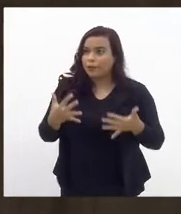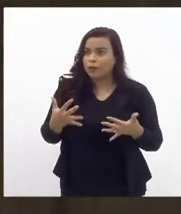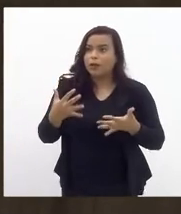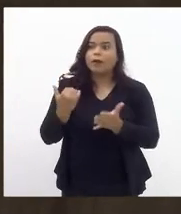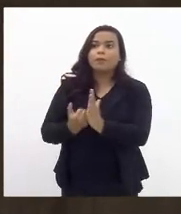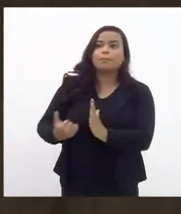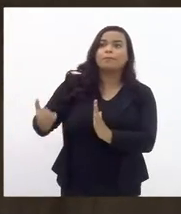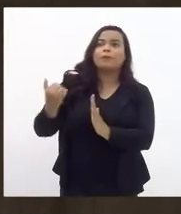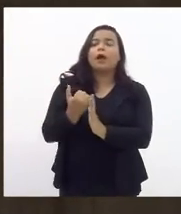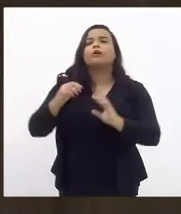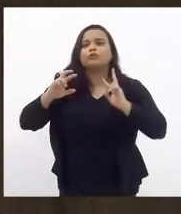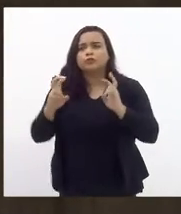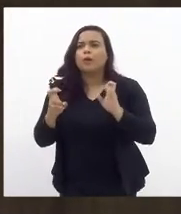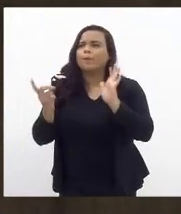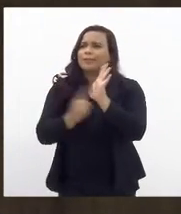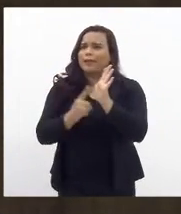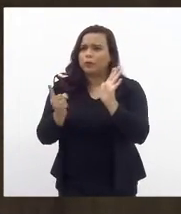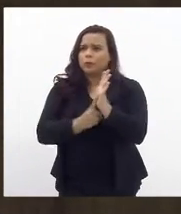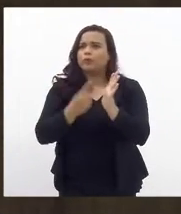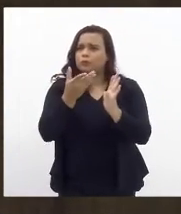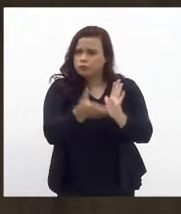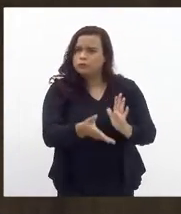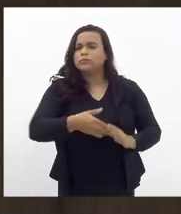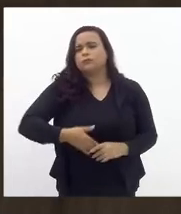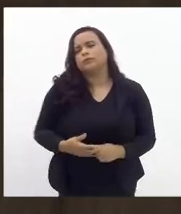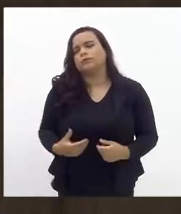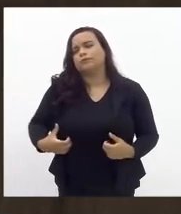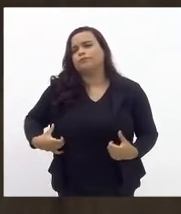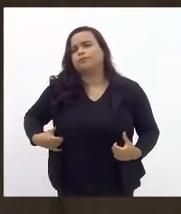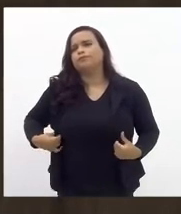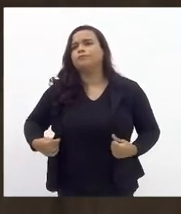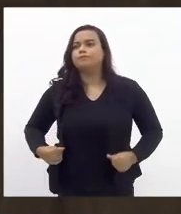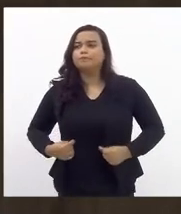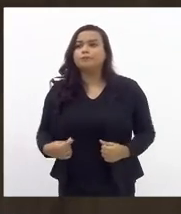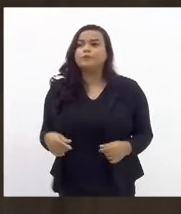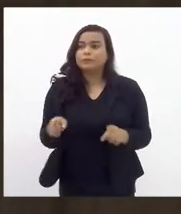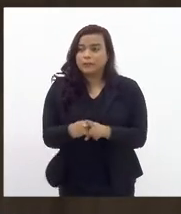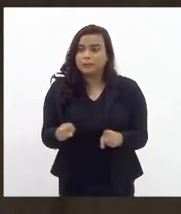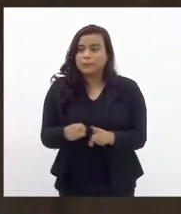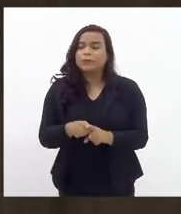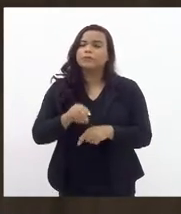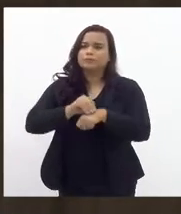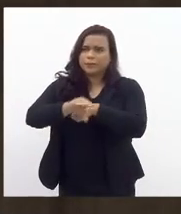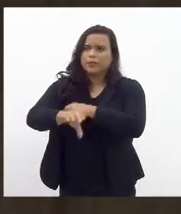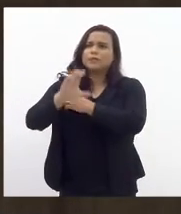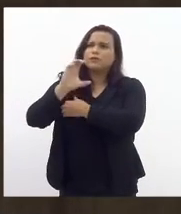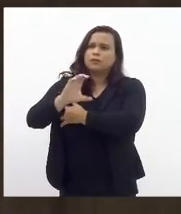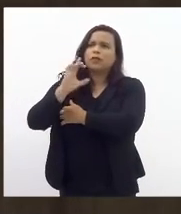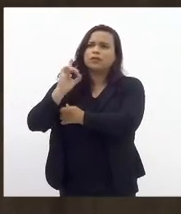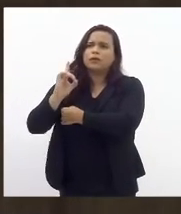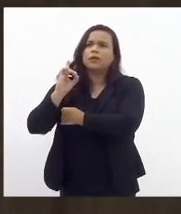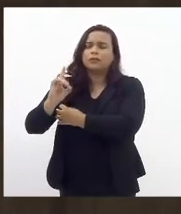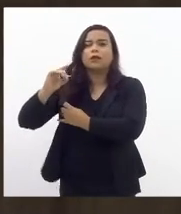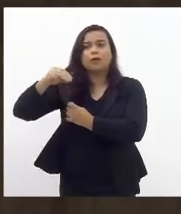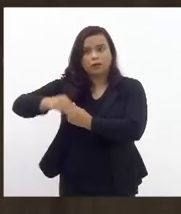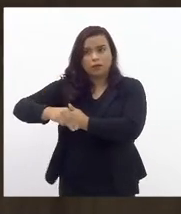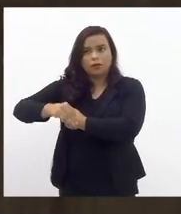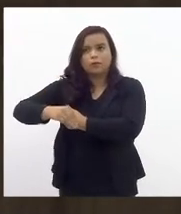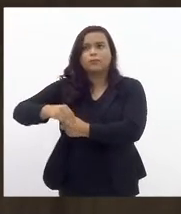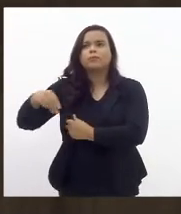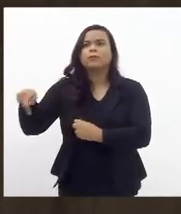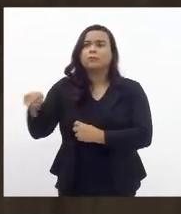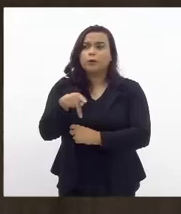necessários sobre a denúncia recebida. Reiteramos que essa CDDM dessa casa, o qual